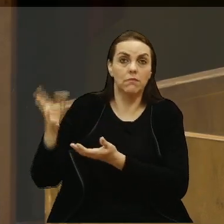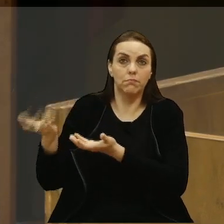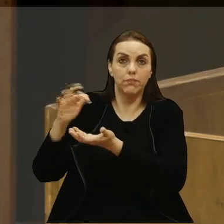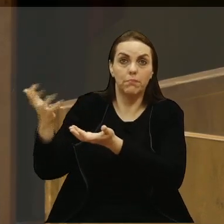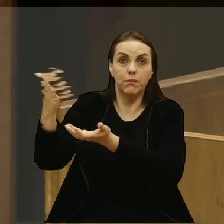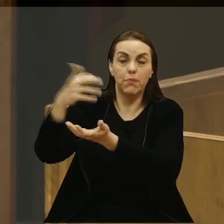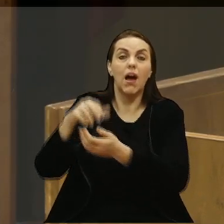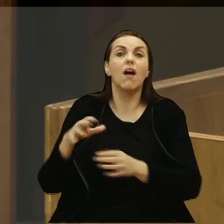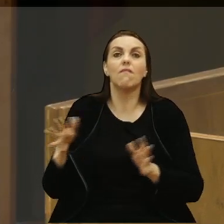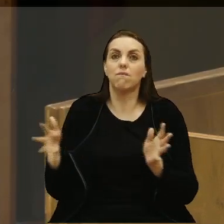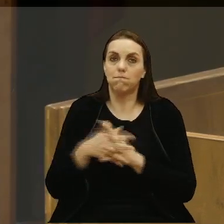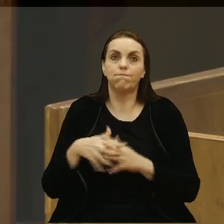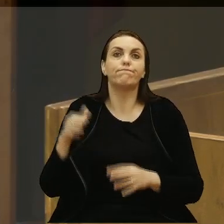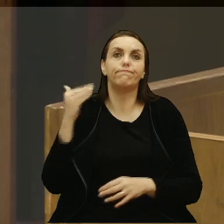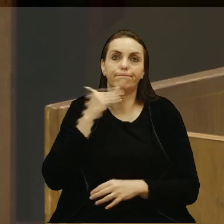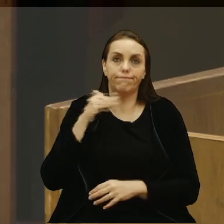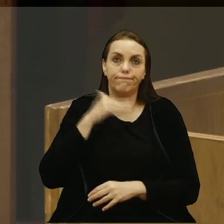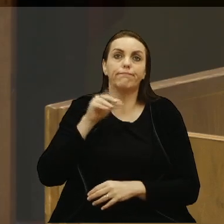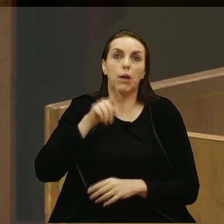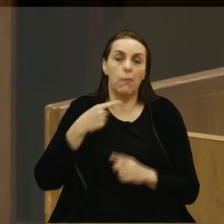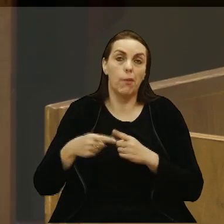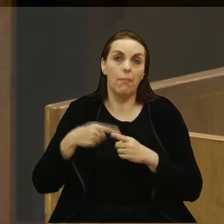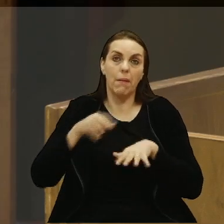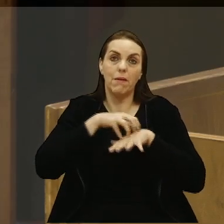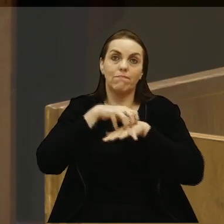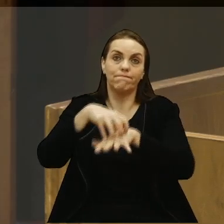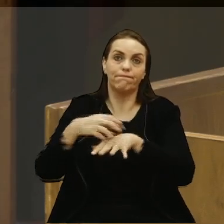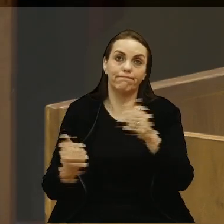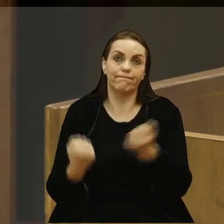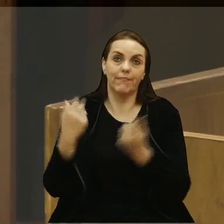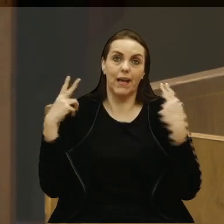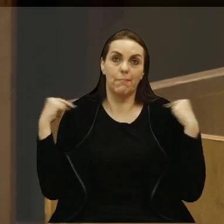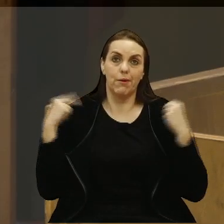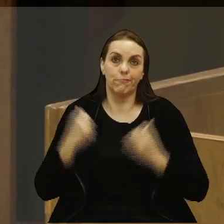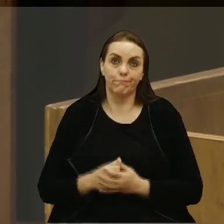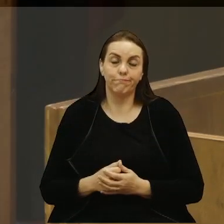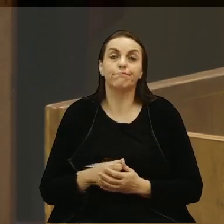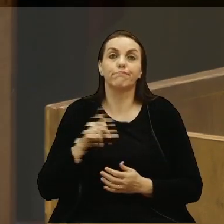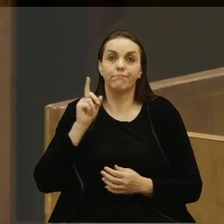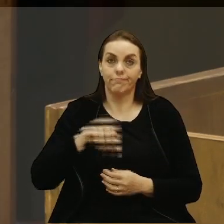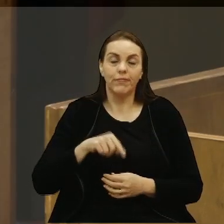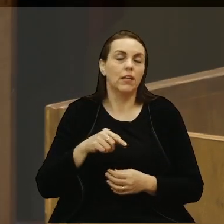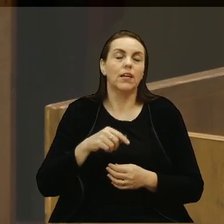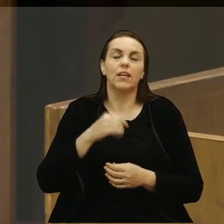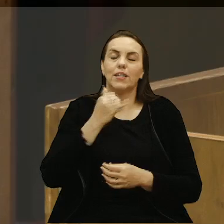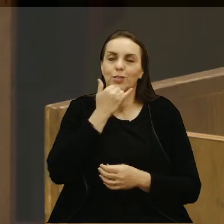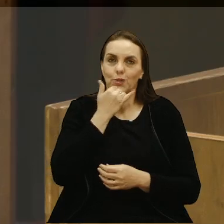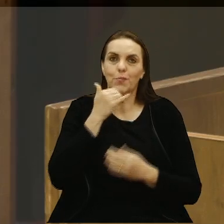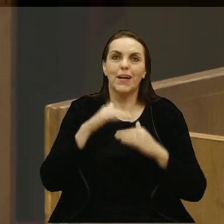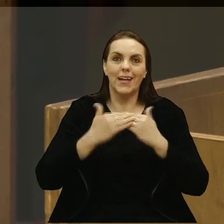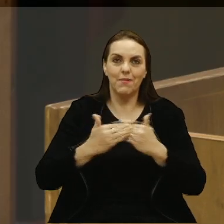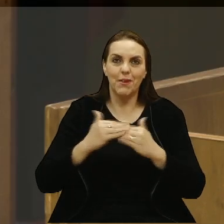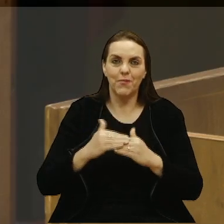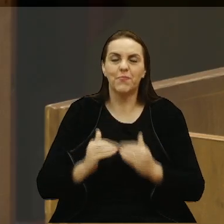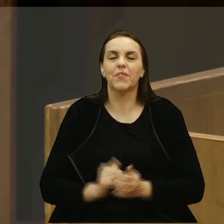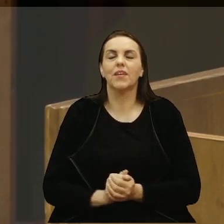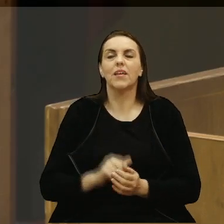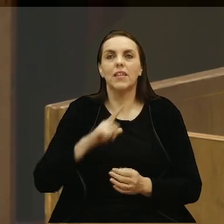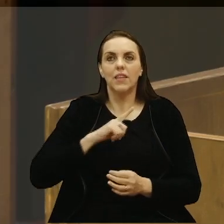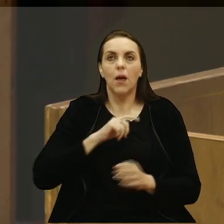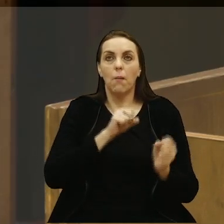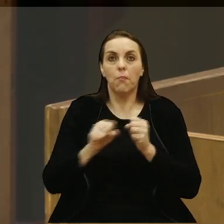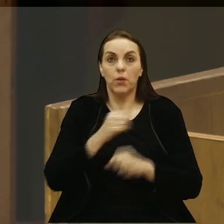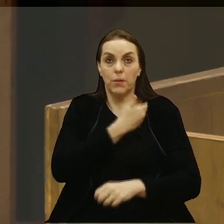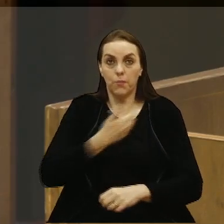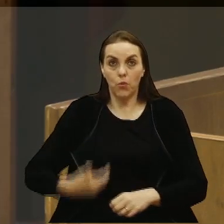tinha problema na frota. Então, há de se encontrar saídas, o poder público cobrando, fiscalizando, para que a gente